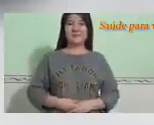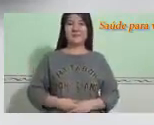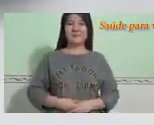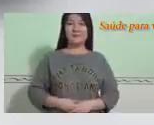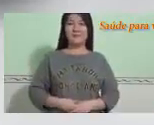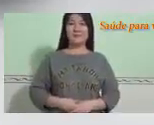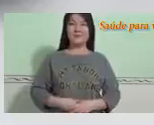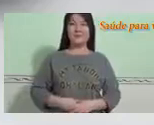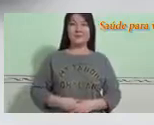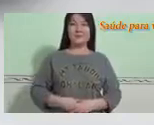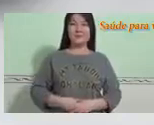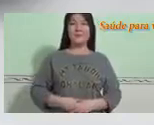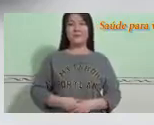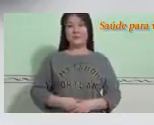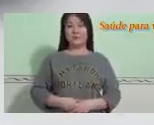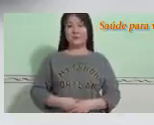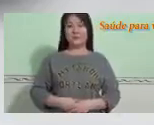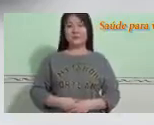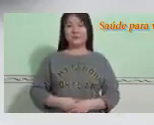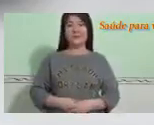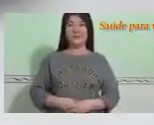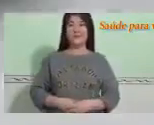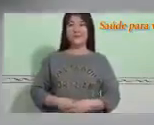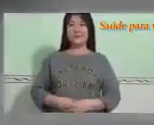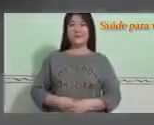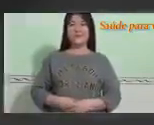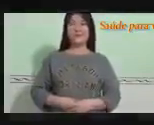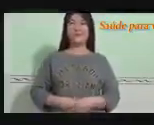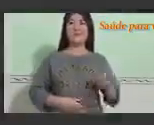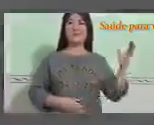vírgula, refrigerantes de cola, vírgula, chás e chocolate.